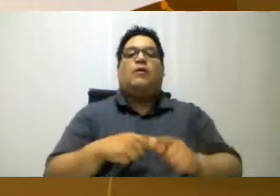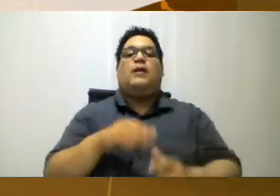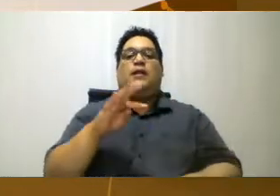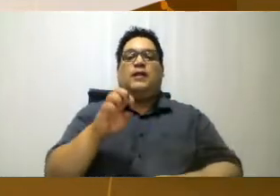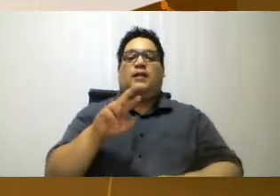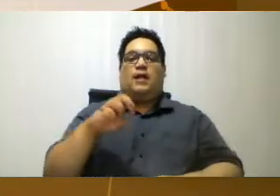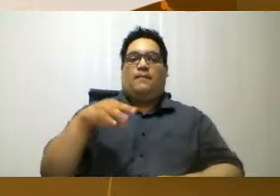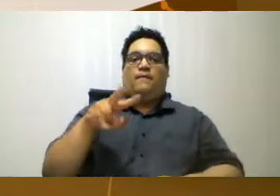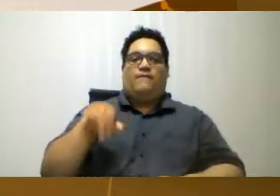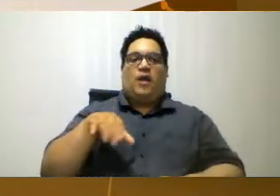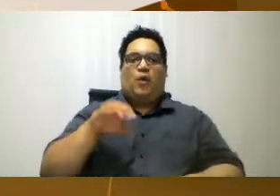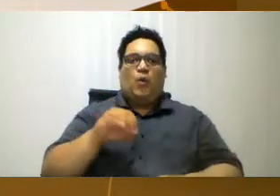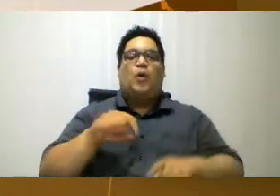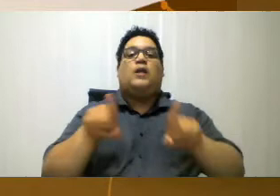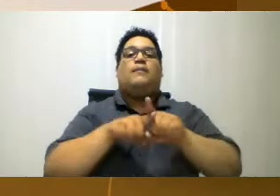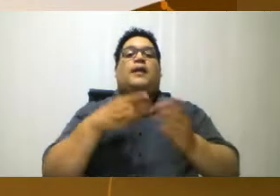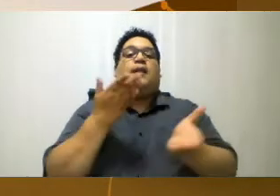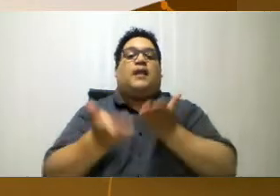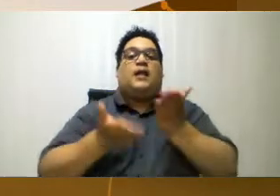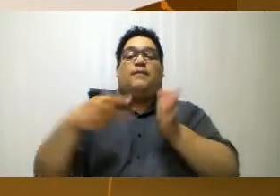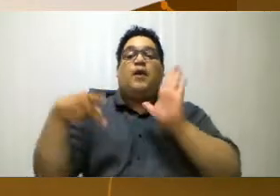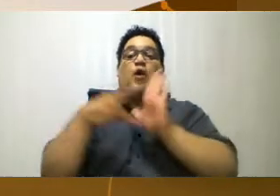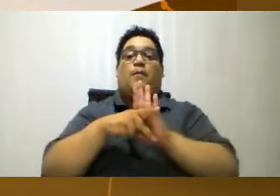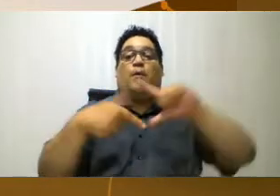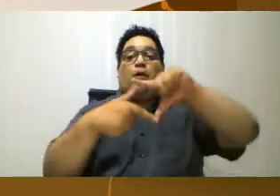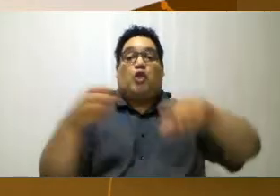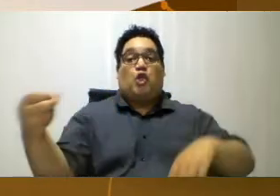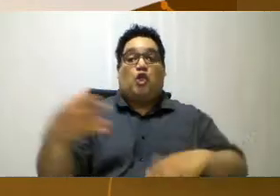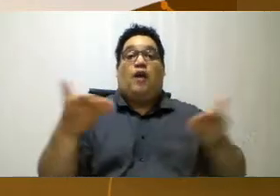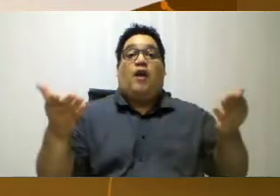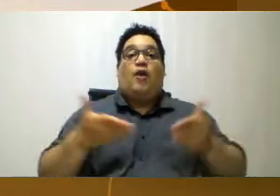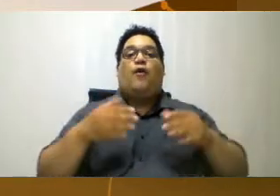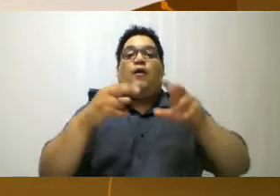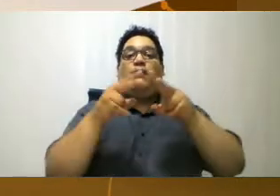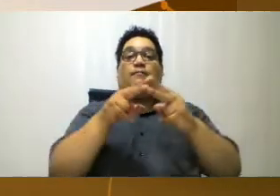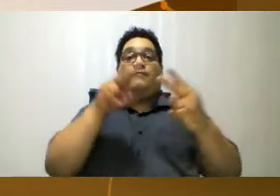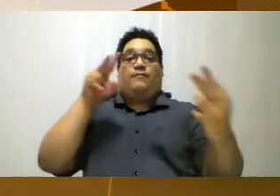o tratamento que é esse de inovação que a gente faz agora online,